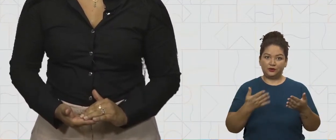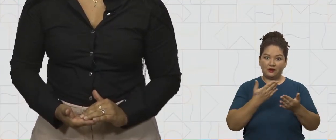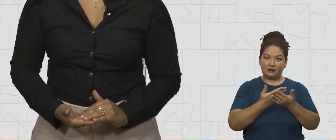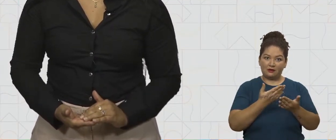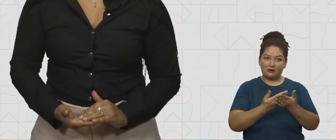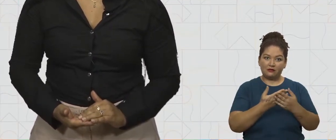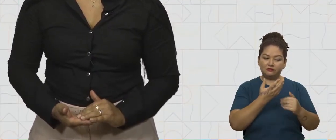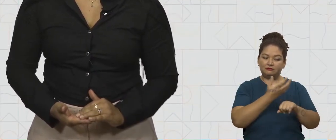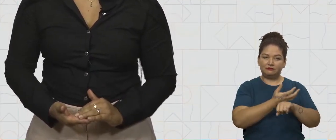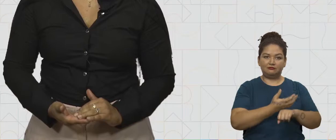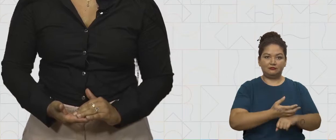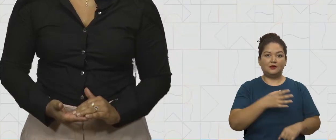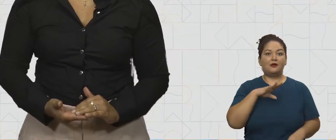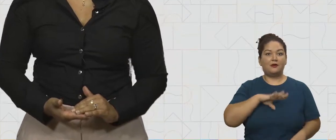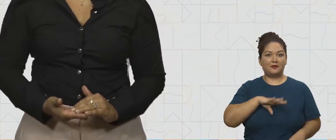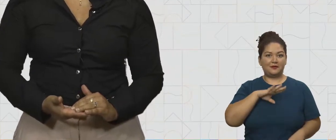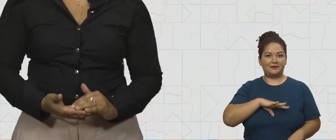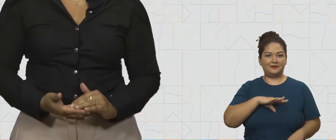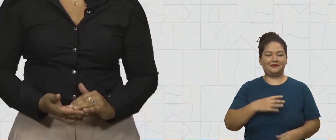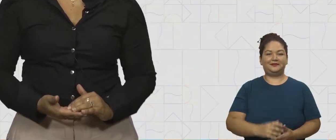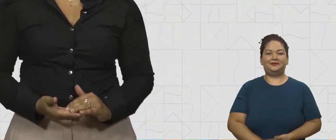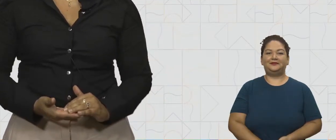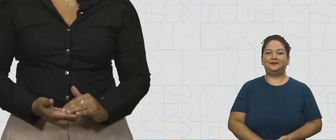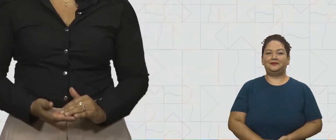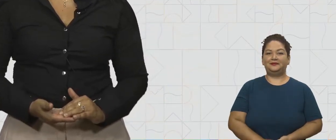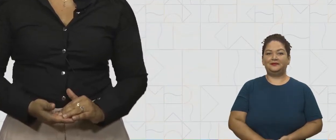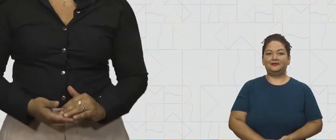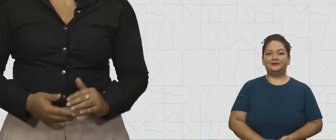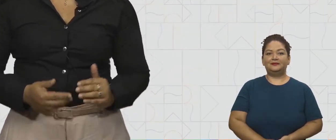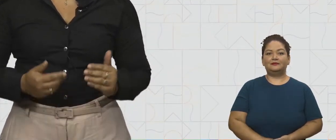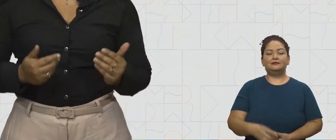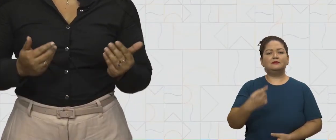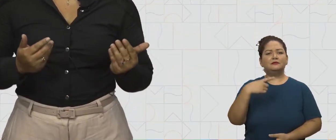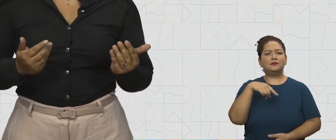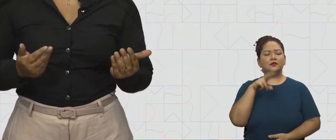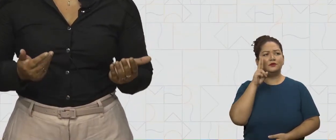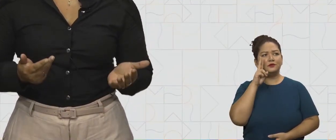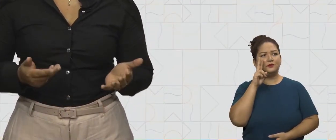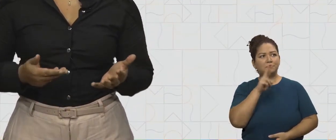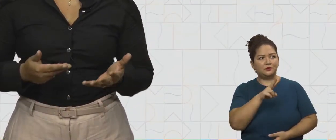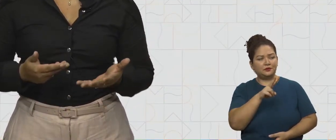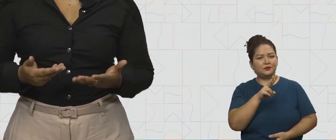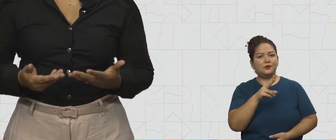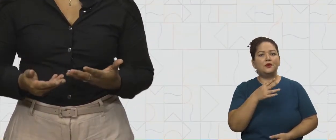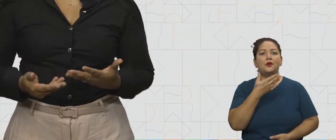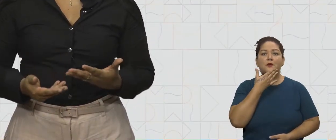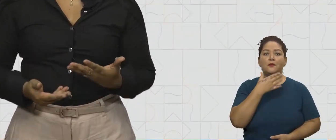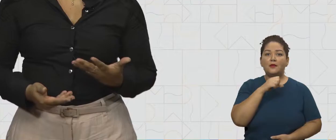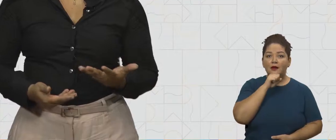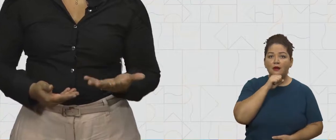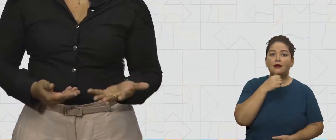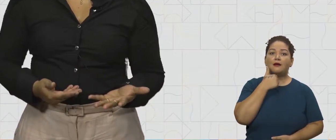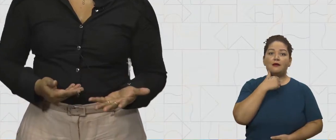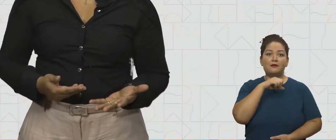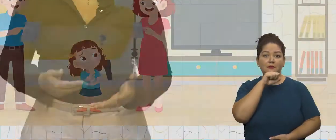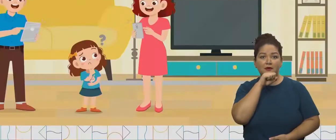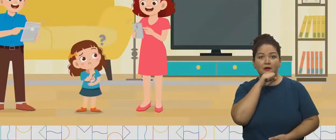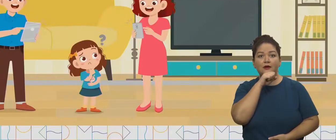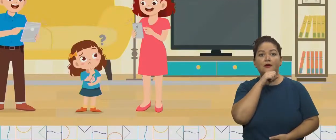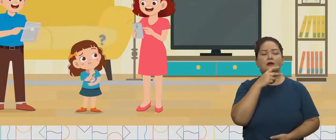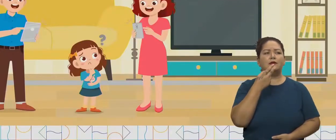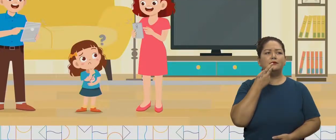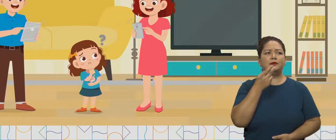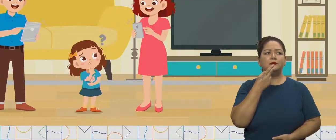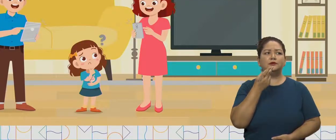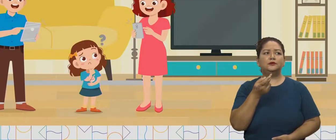trabalharemos na aula de hoje o componente de língua portuguesa. Quem já ouviu o pai, a mãe ou